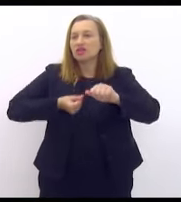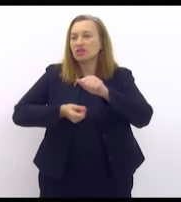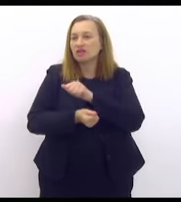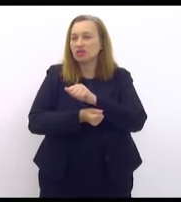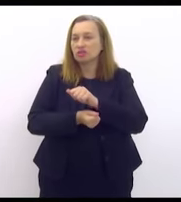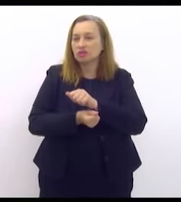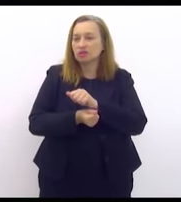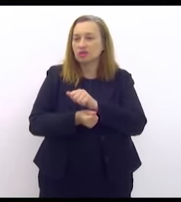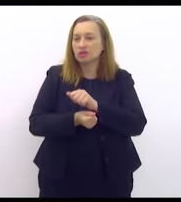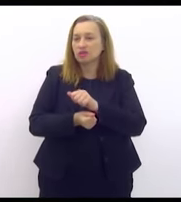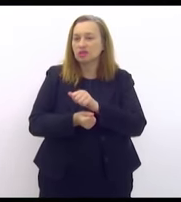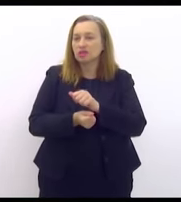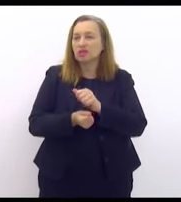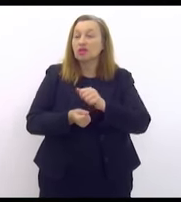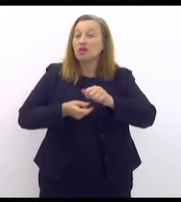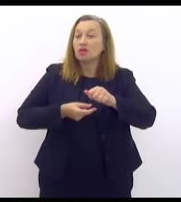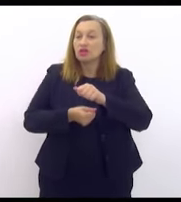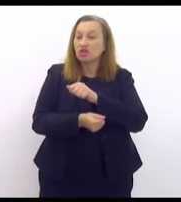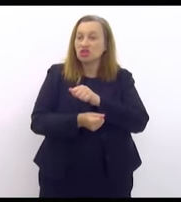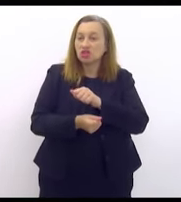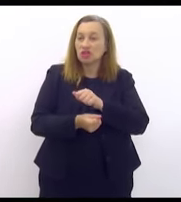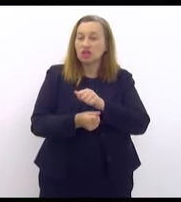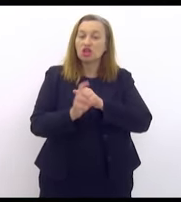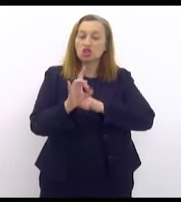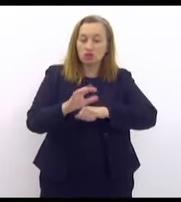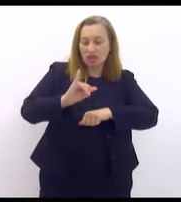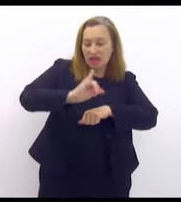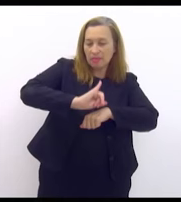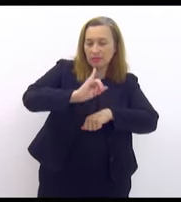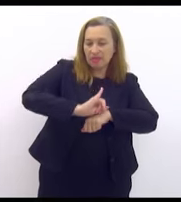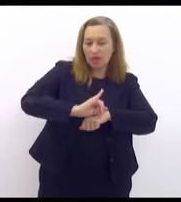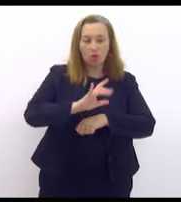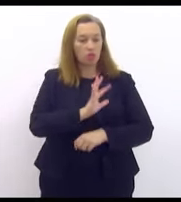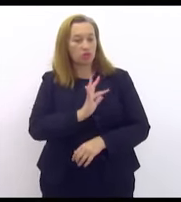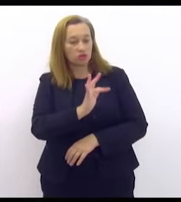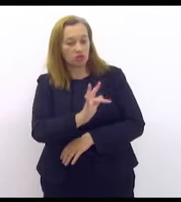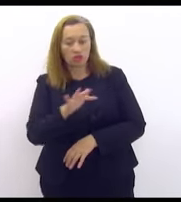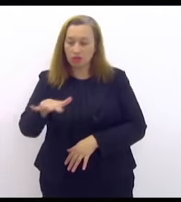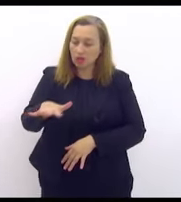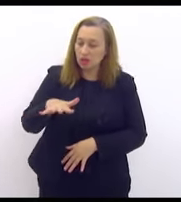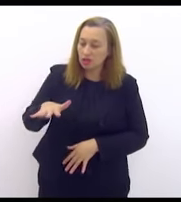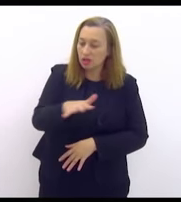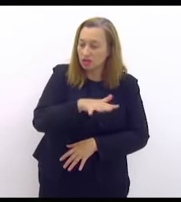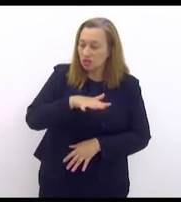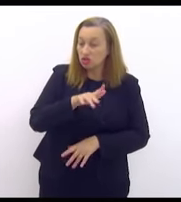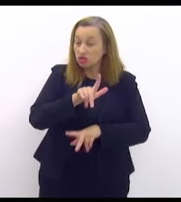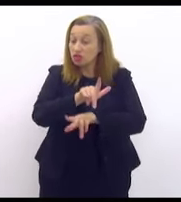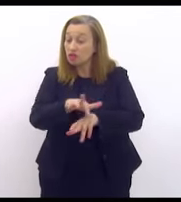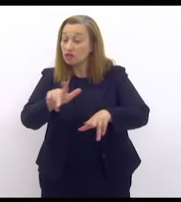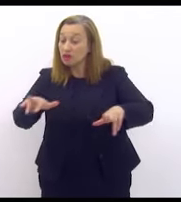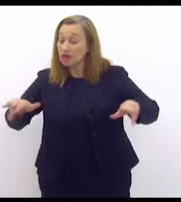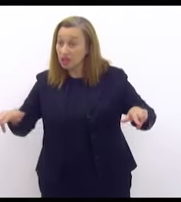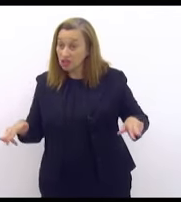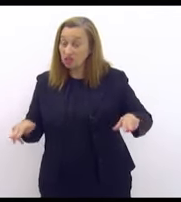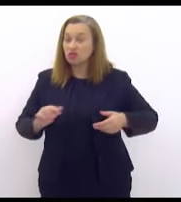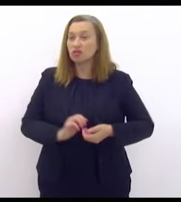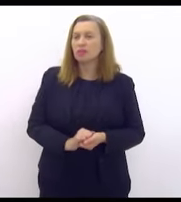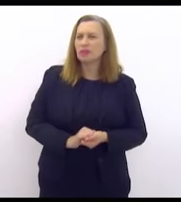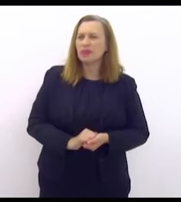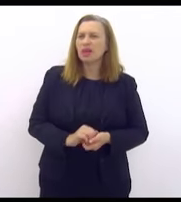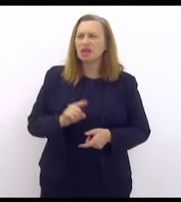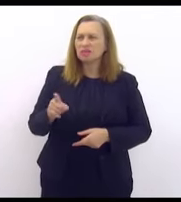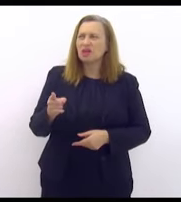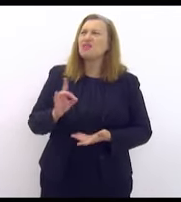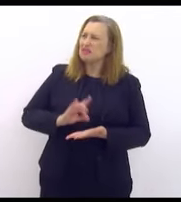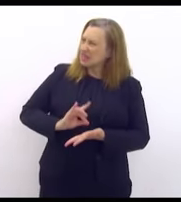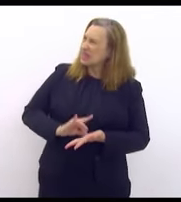investidos através de regiões, não só na capital, como na Baixada, Noroeste, Sul Fluminense, para vocês terem noção exata, será que foi